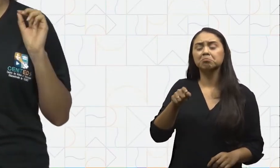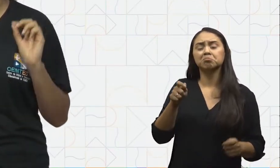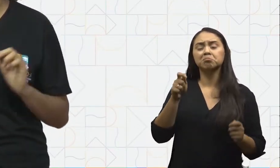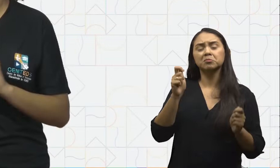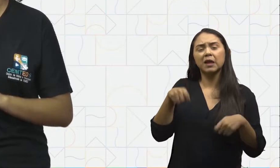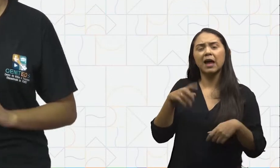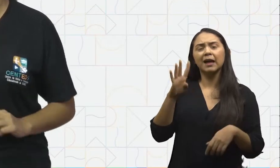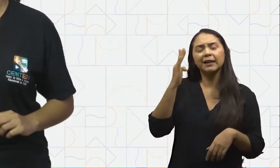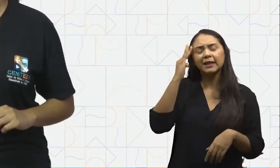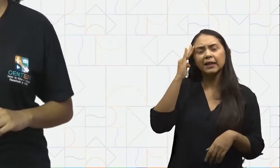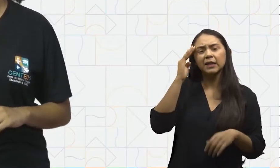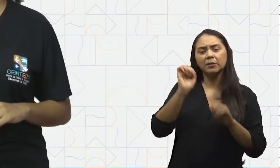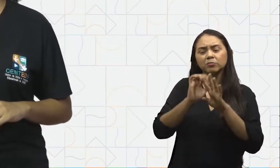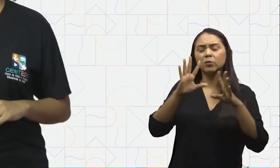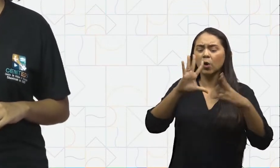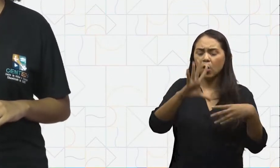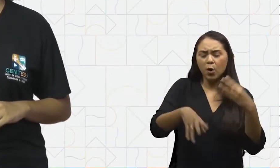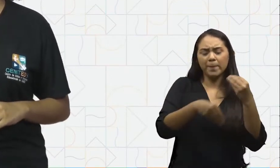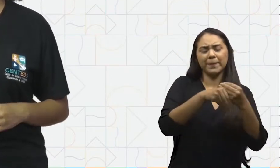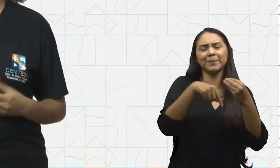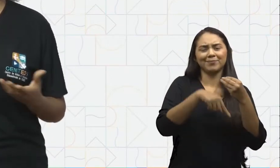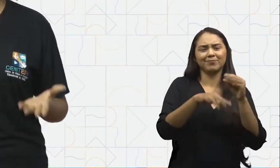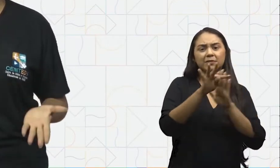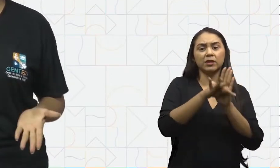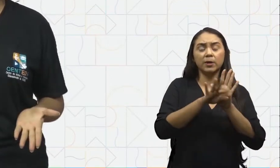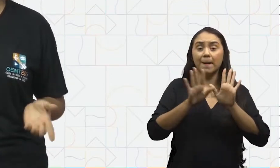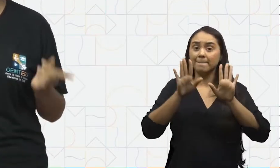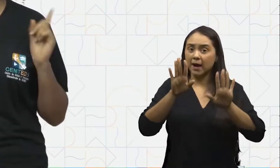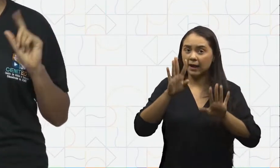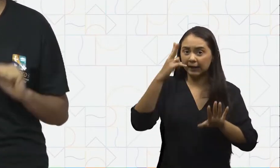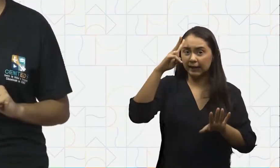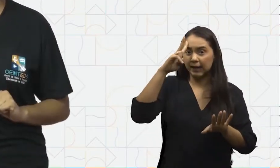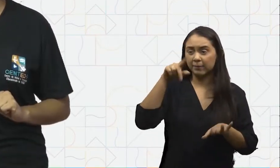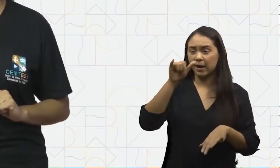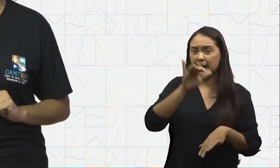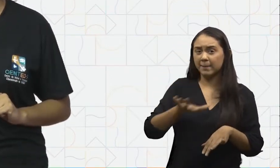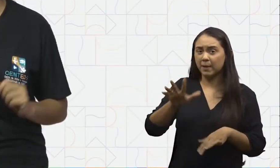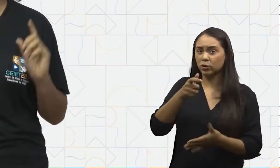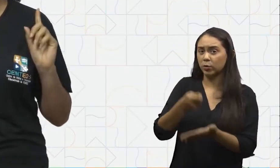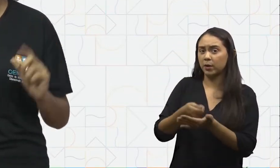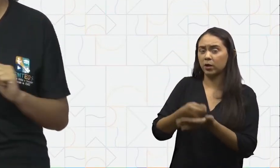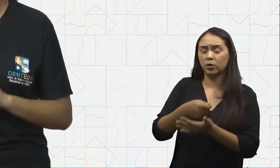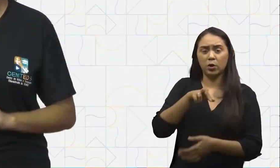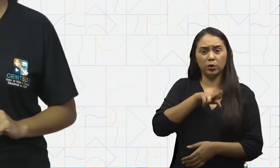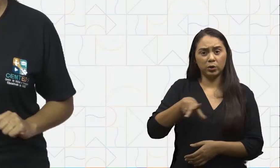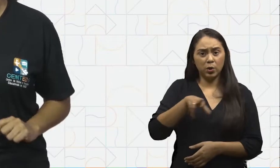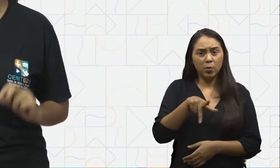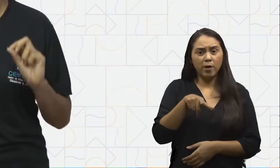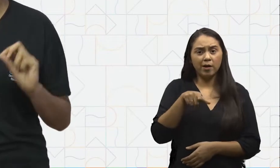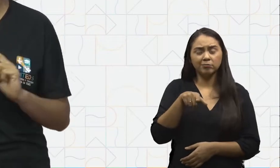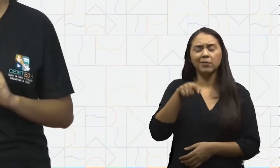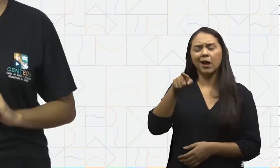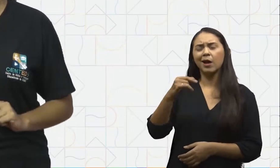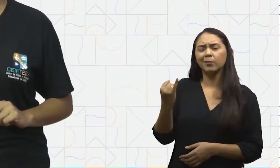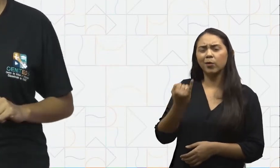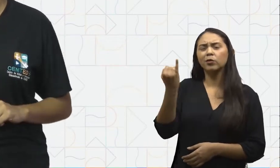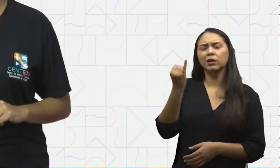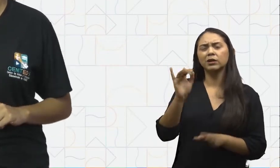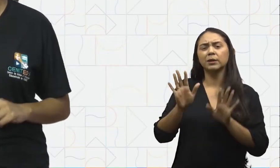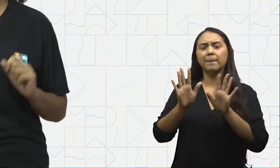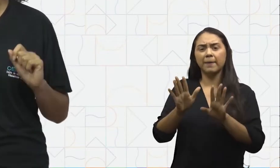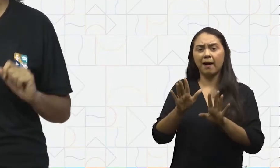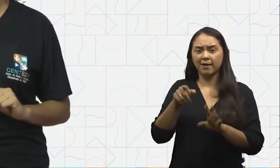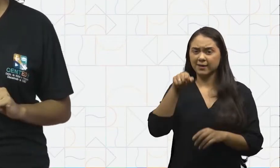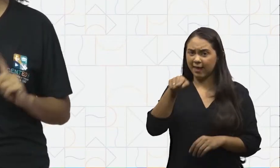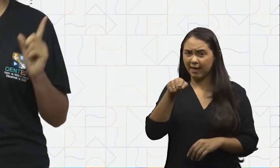úteis pois ajudam a complementar a informação do texto. Mas imagens não são obrigatórias. Elas são uma parte importante no